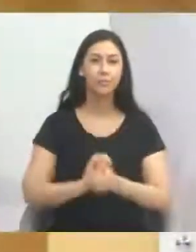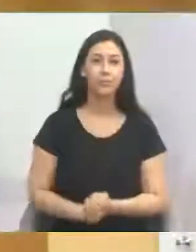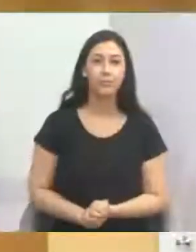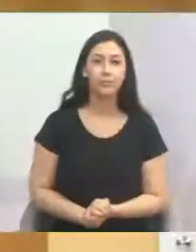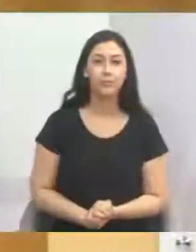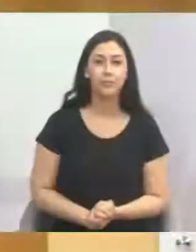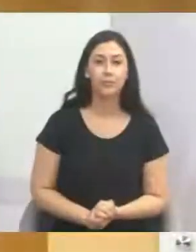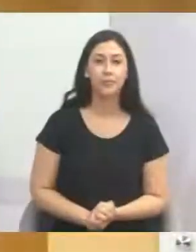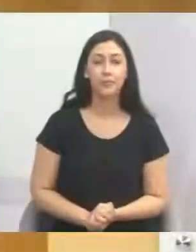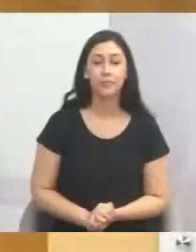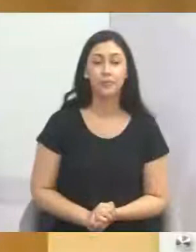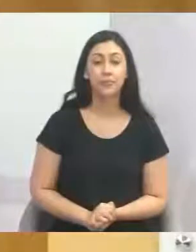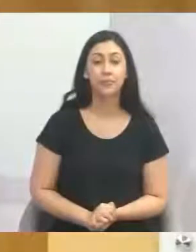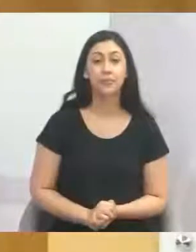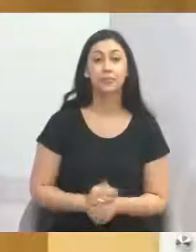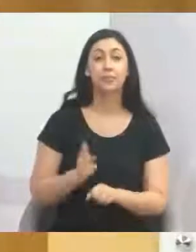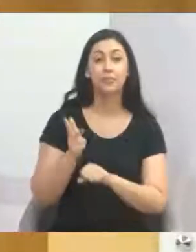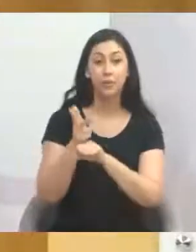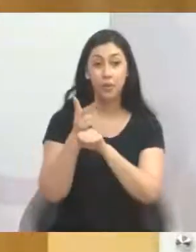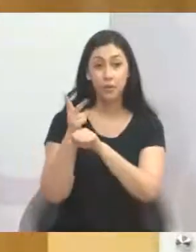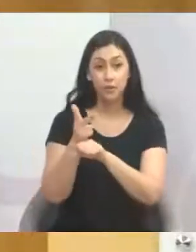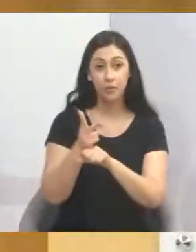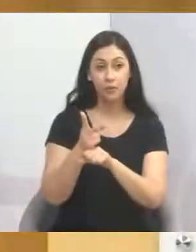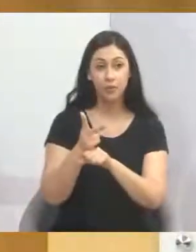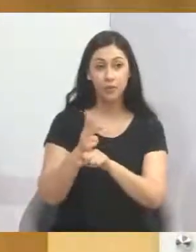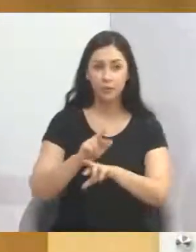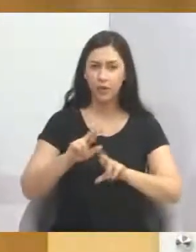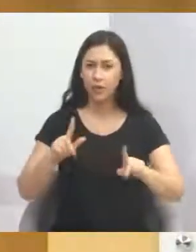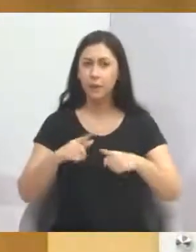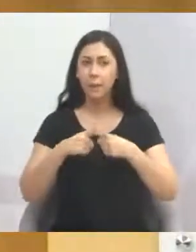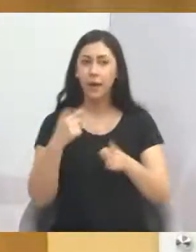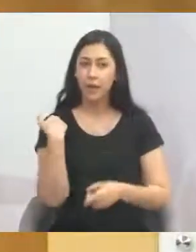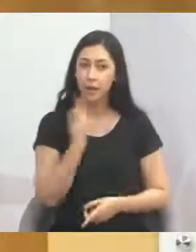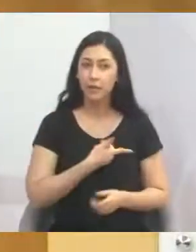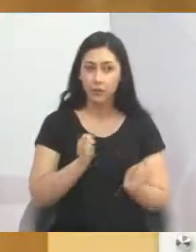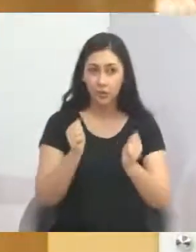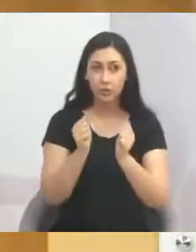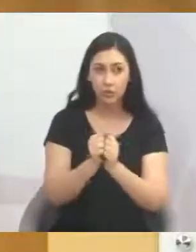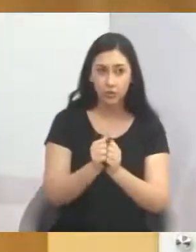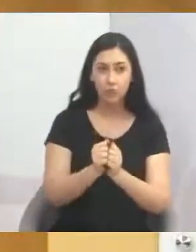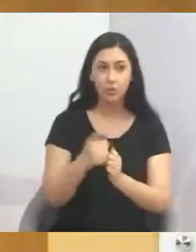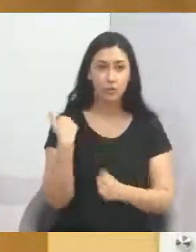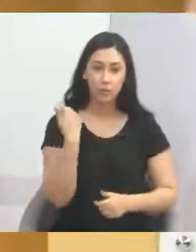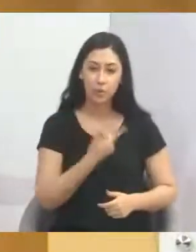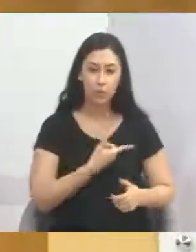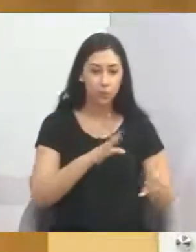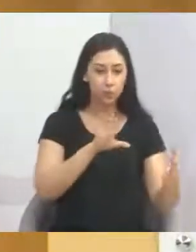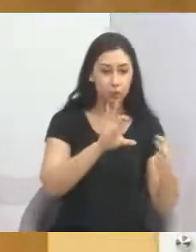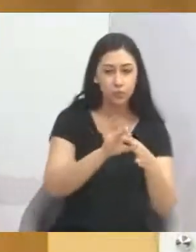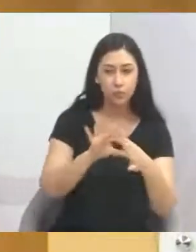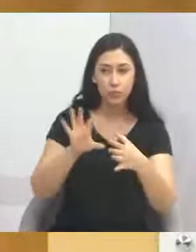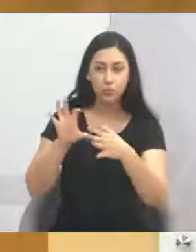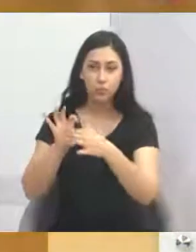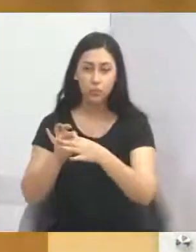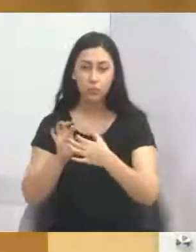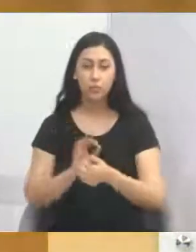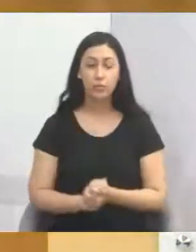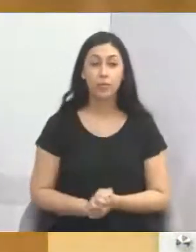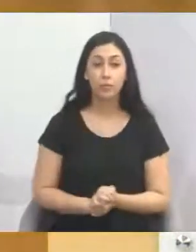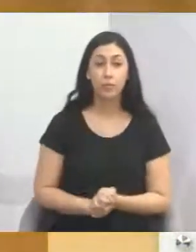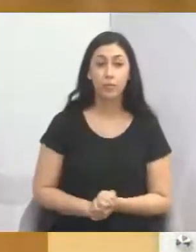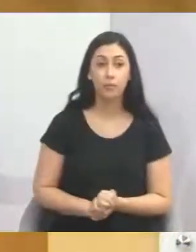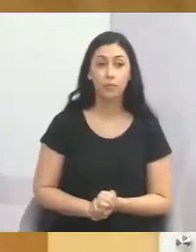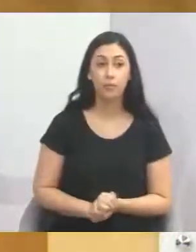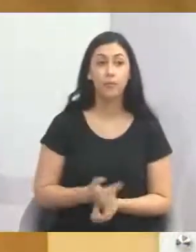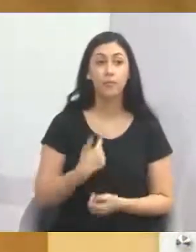É isso aí. Então, o vídeo veio ao contrário, mas não tem problema. Nós estamos todos juntos aí. Eu, a TV Câmara, já, todos nós estamos todos juntos. É, isso aí já